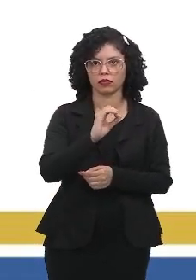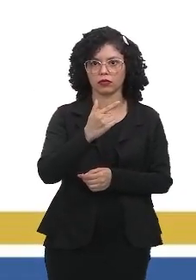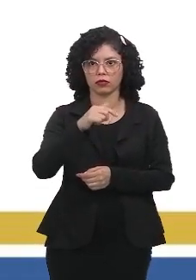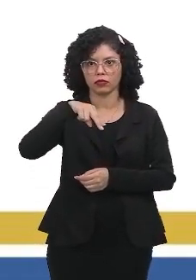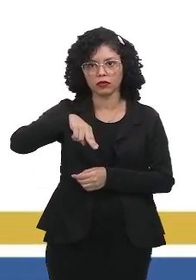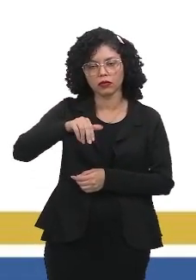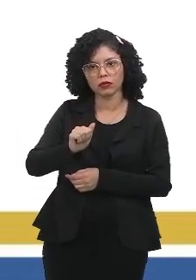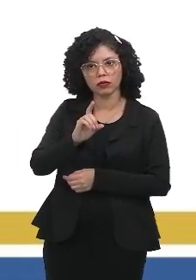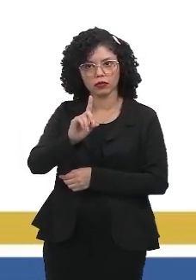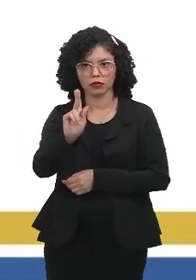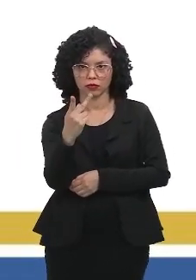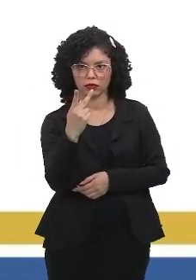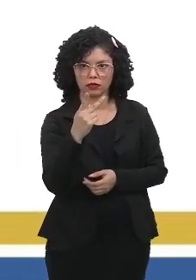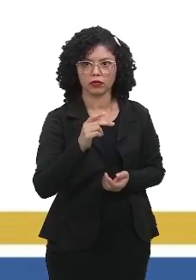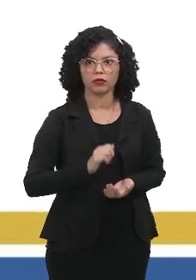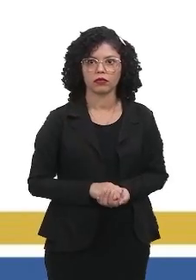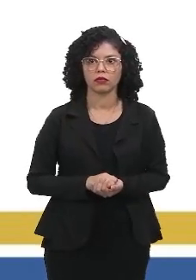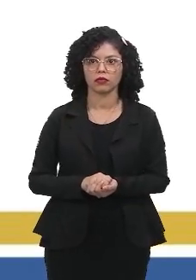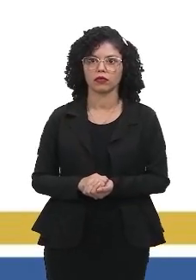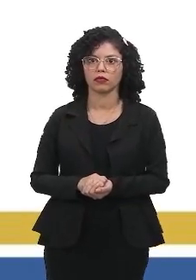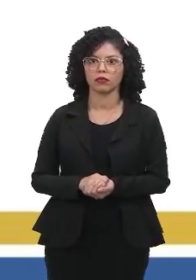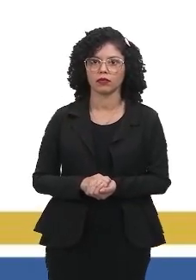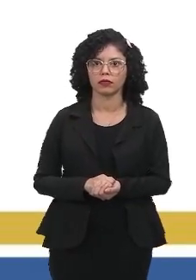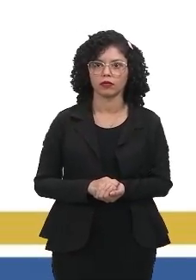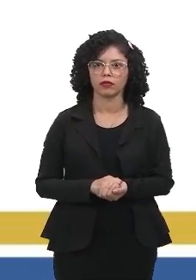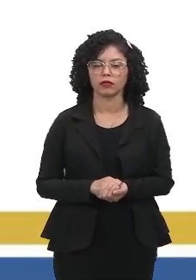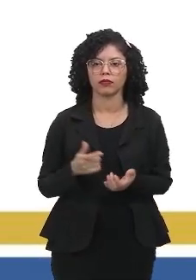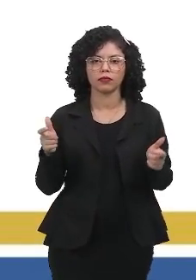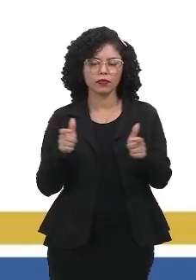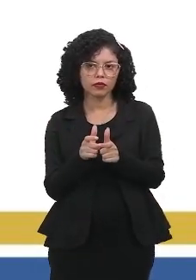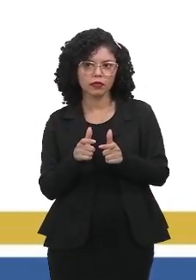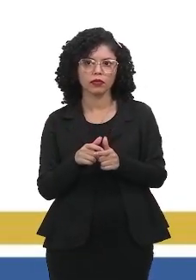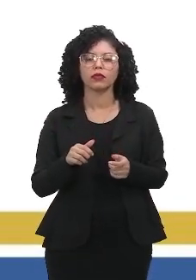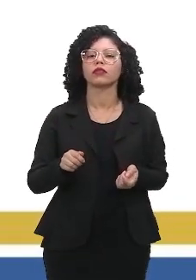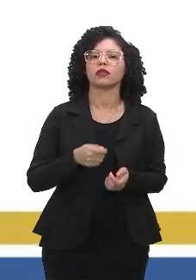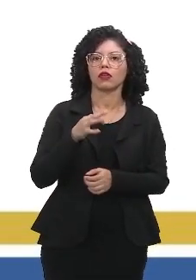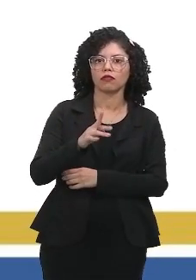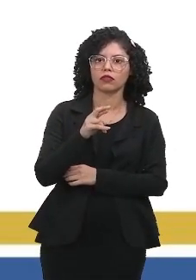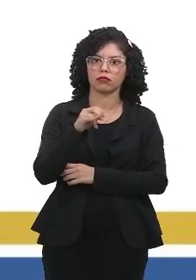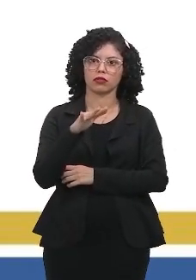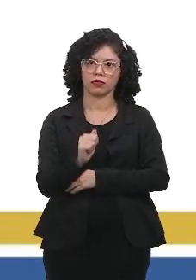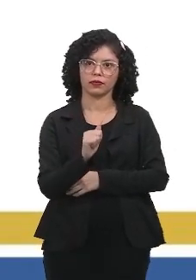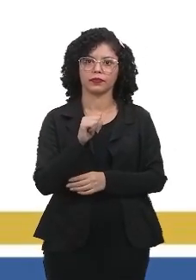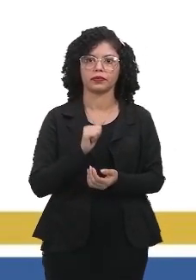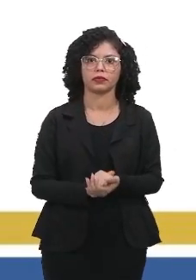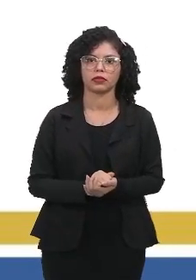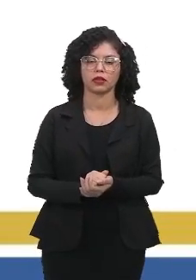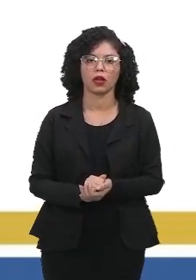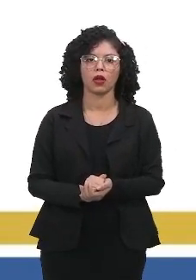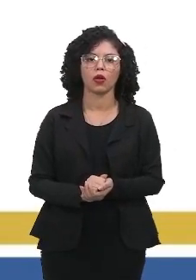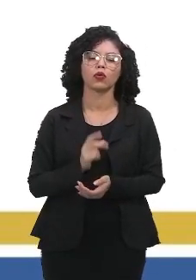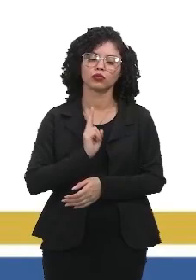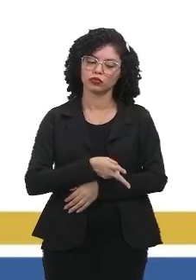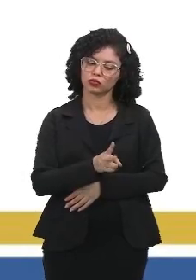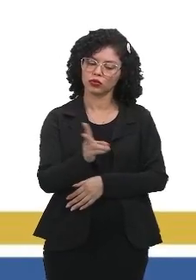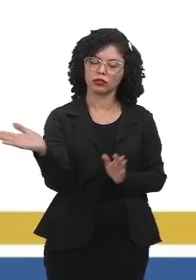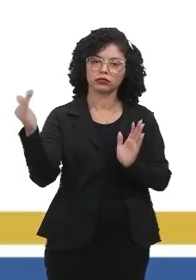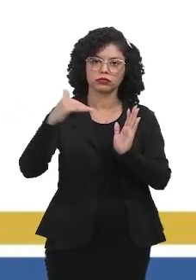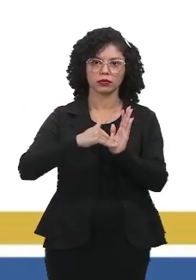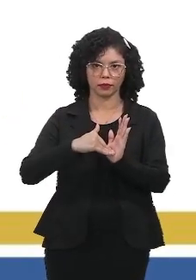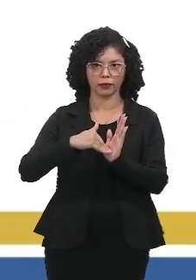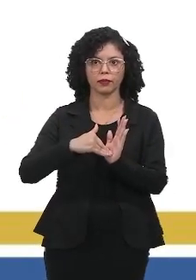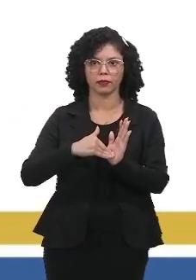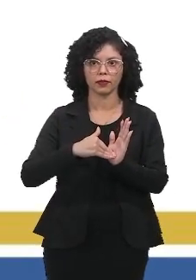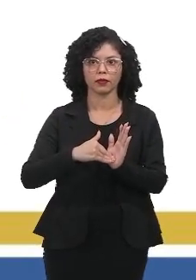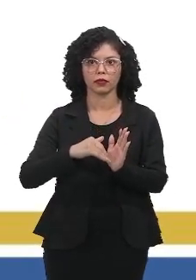oxidação de NAD reduzido em NAD fosfatado percorrem a cadeia até chegarem